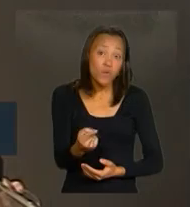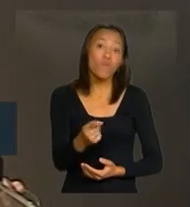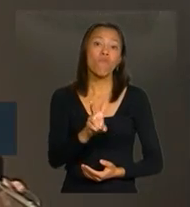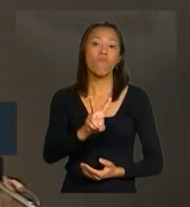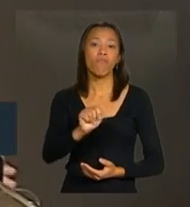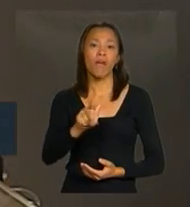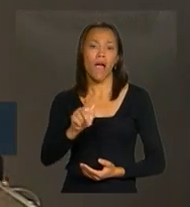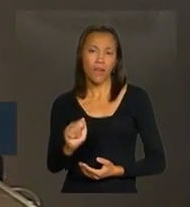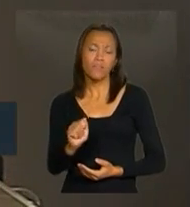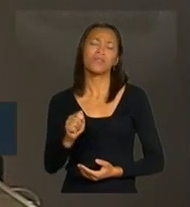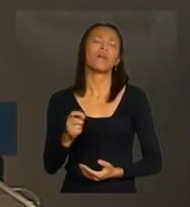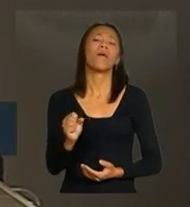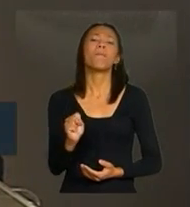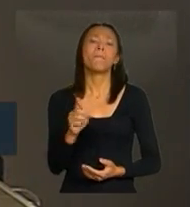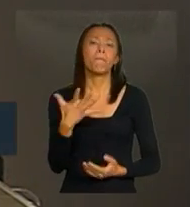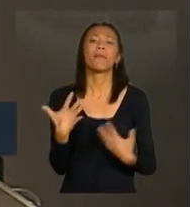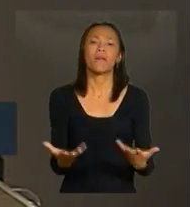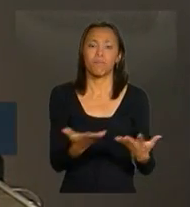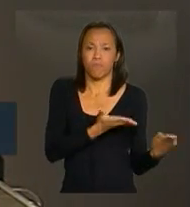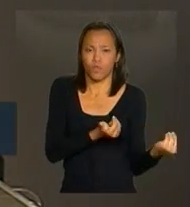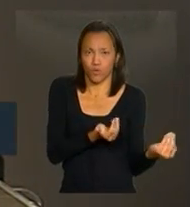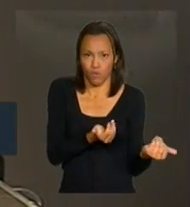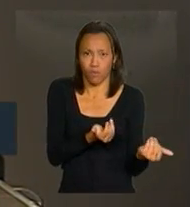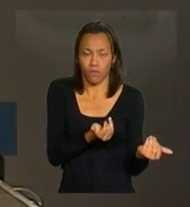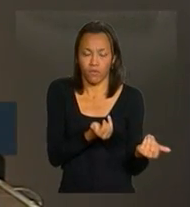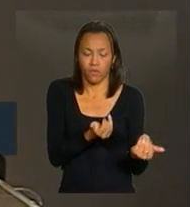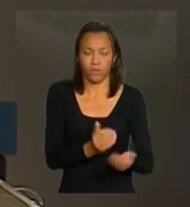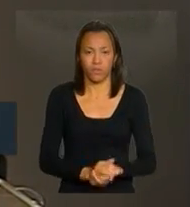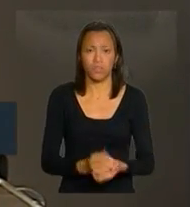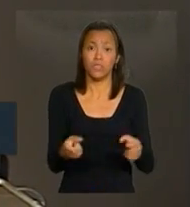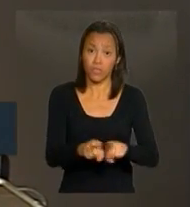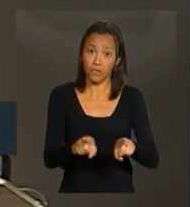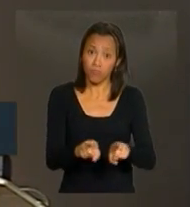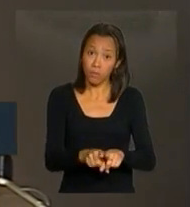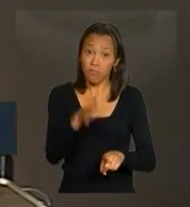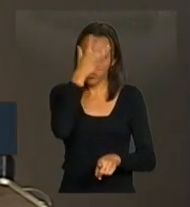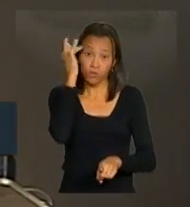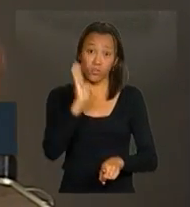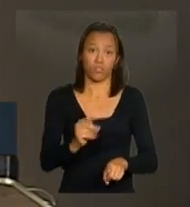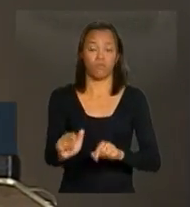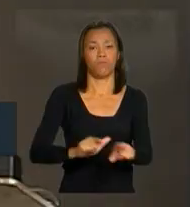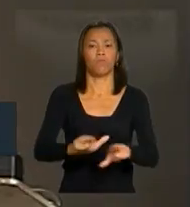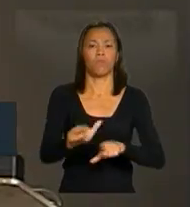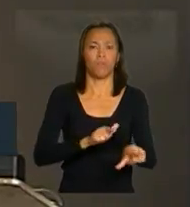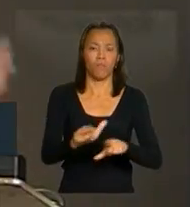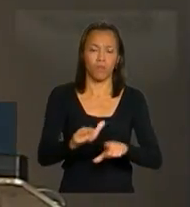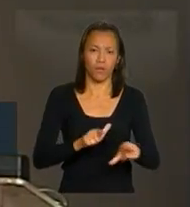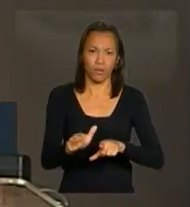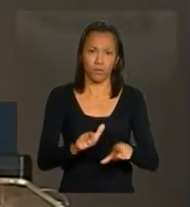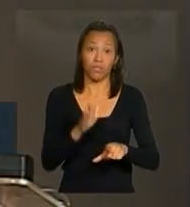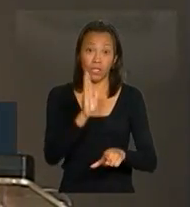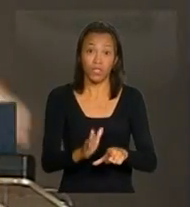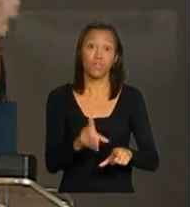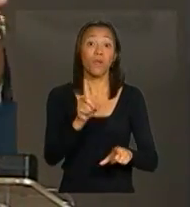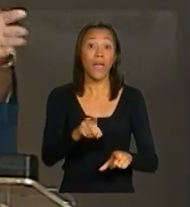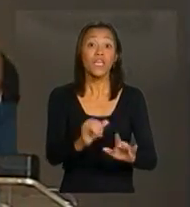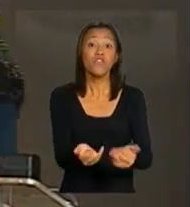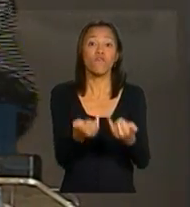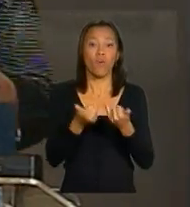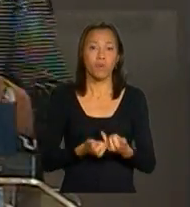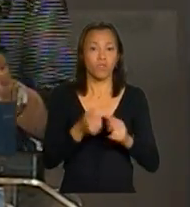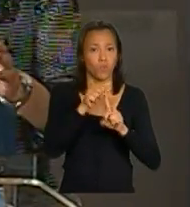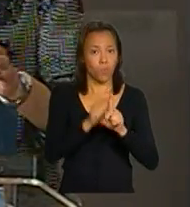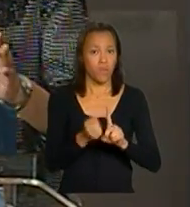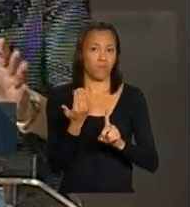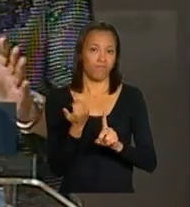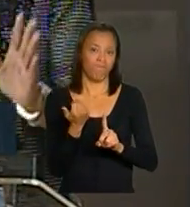2 milhões e 200 mil vagas para jovens e para trabalhadores. Isso dados de outubro, porque já houve